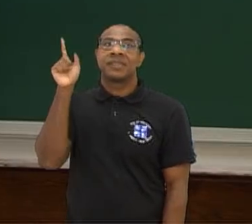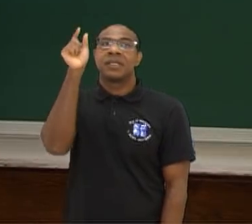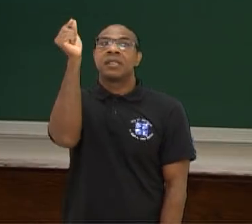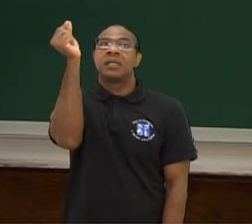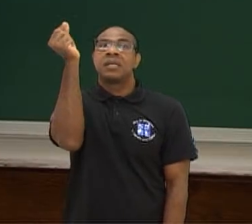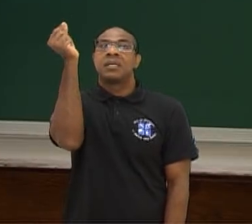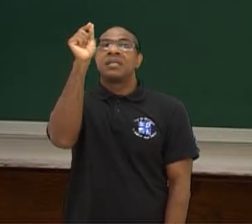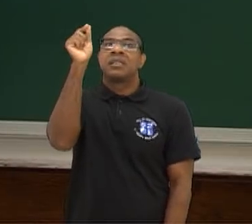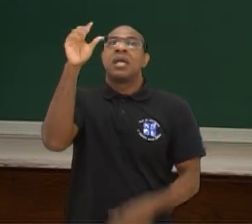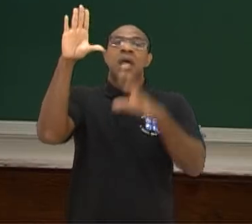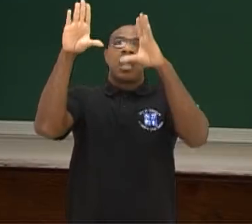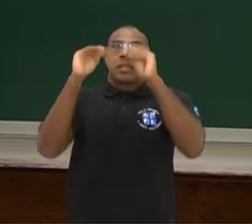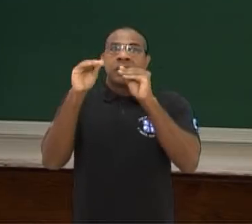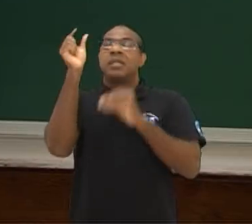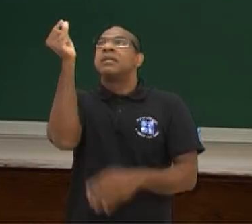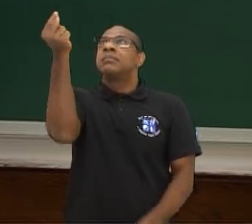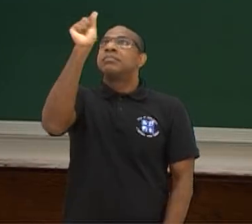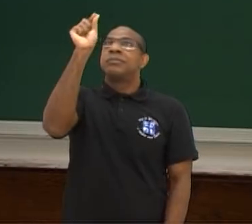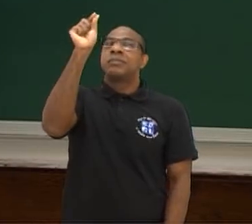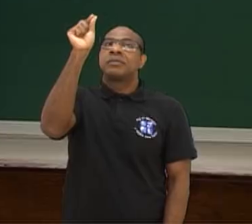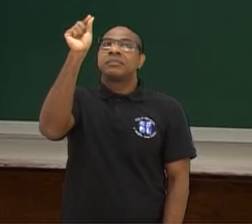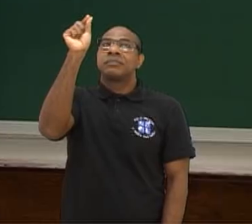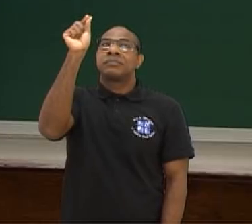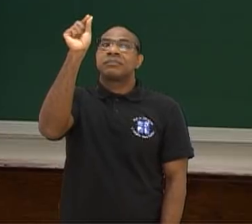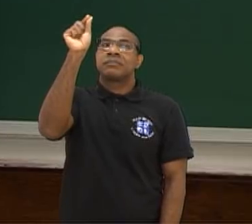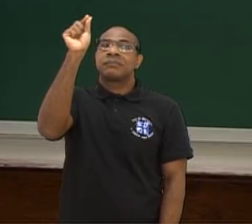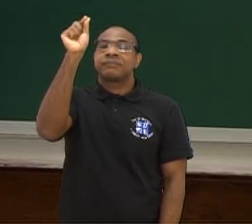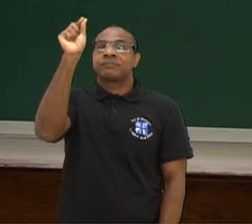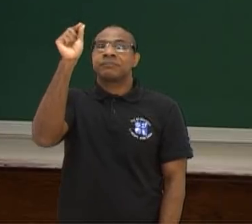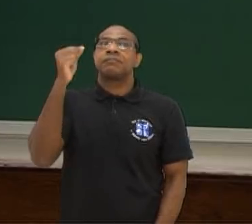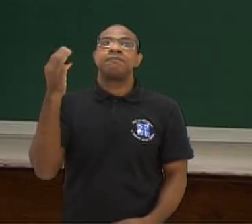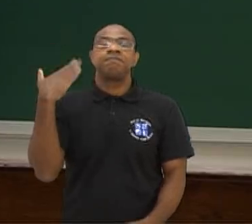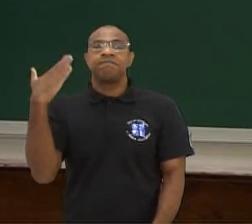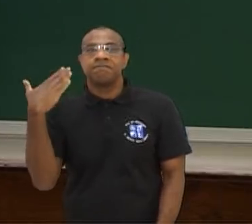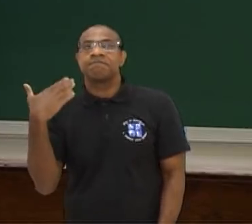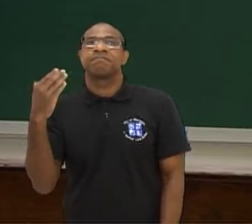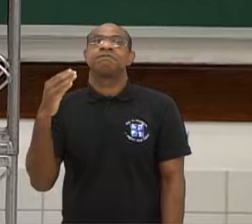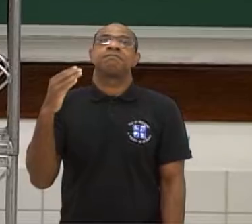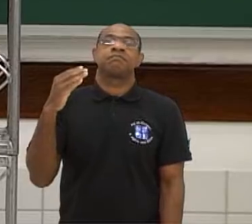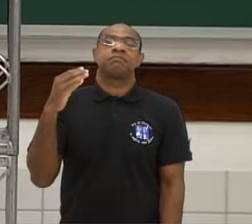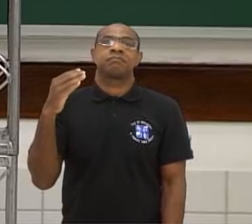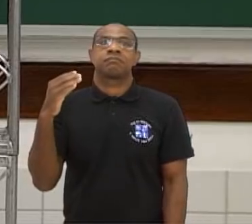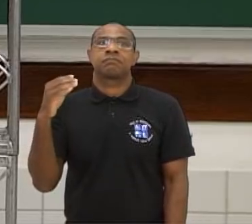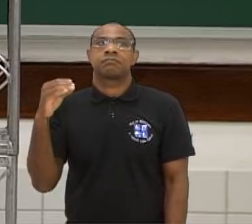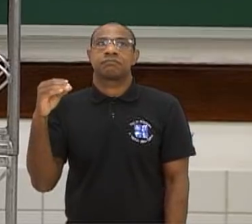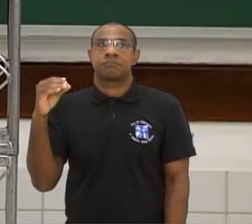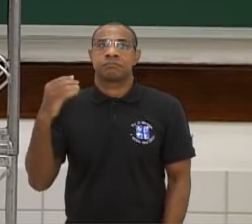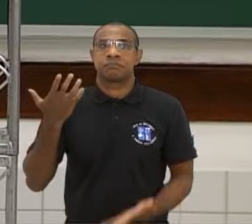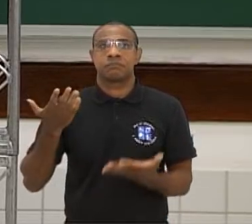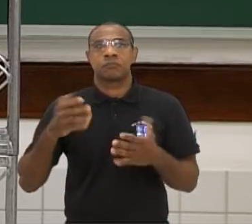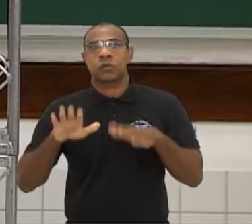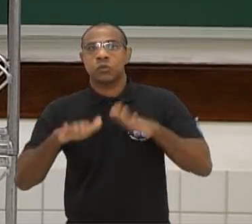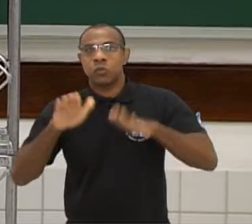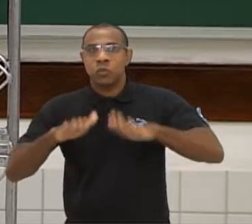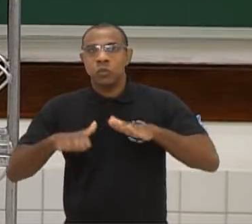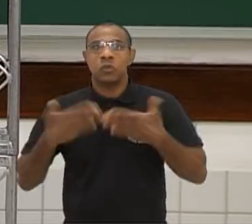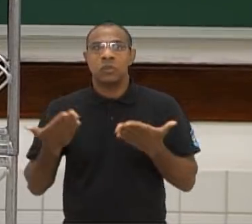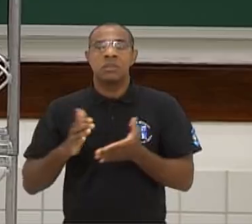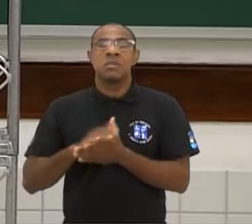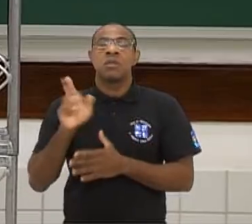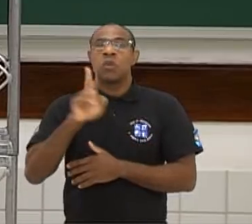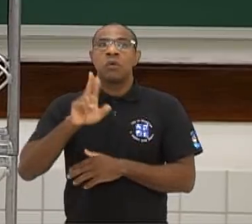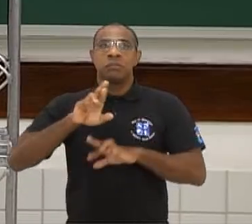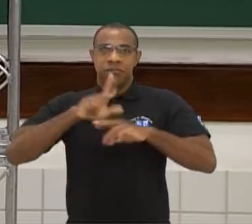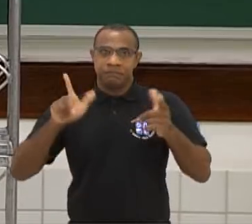lá desliga, inverno e verão, no caso, ou quente e morno, depende do fabricante, ele vai chamar de um nome